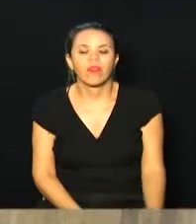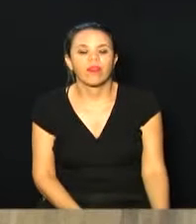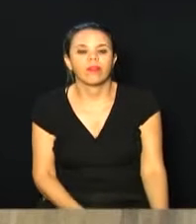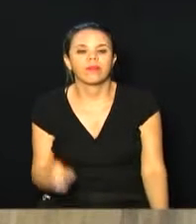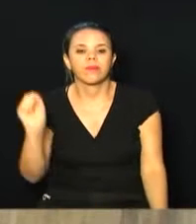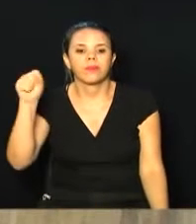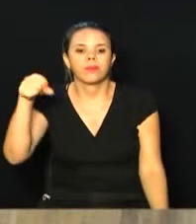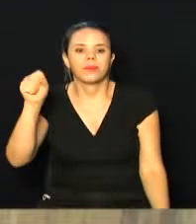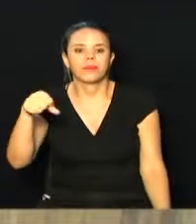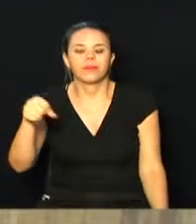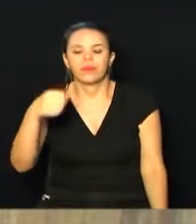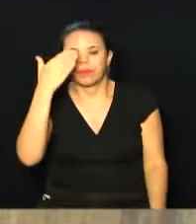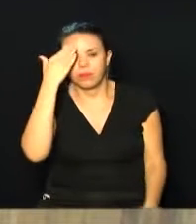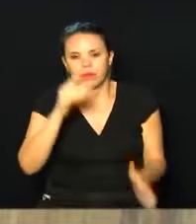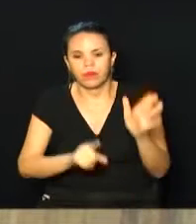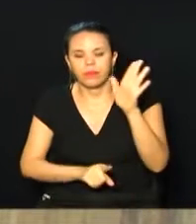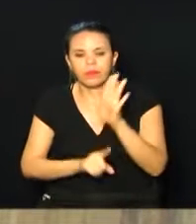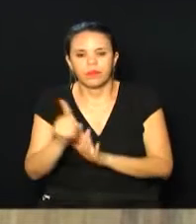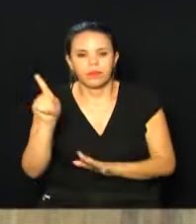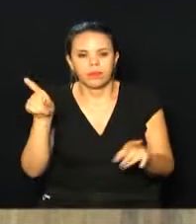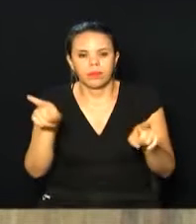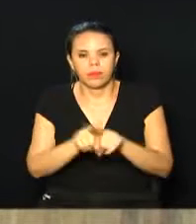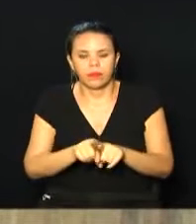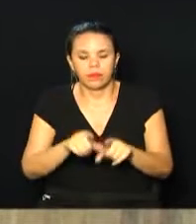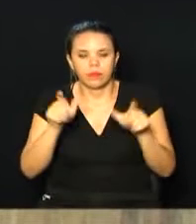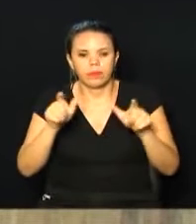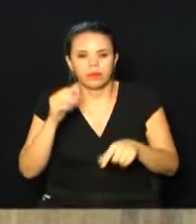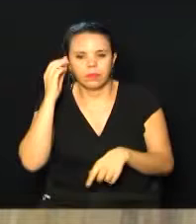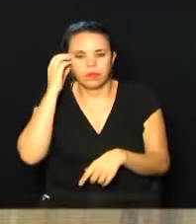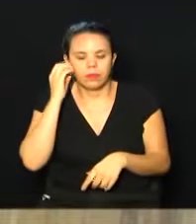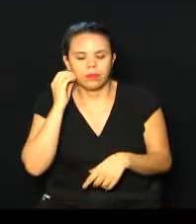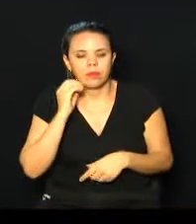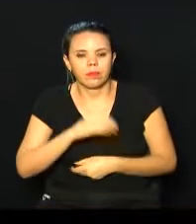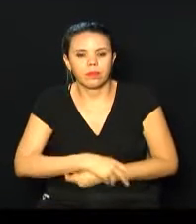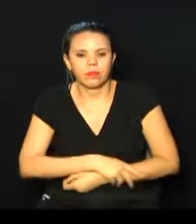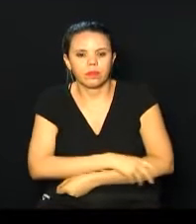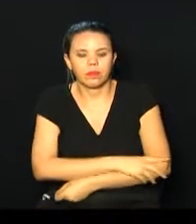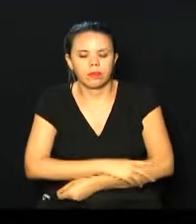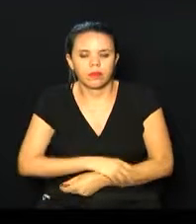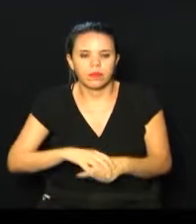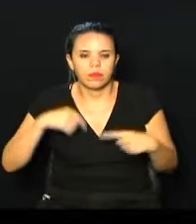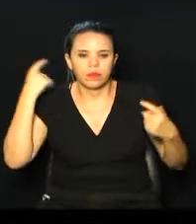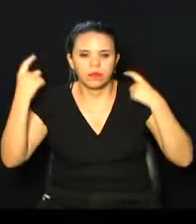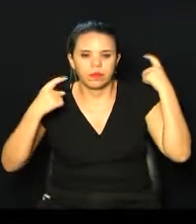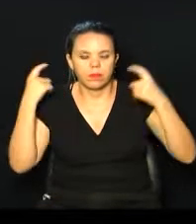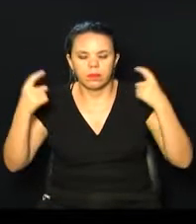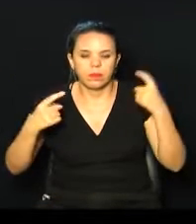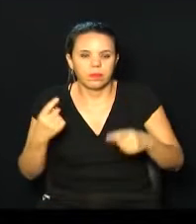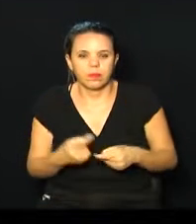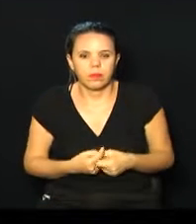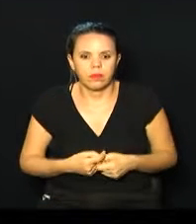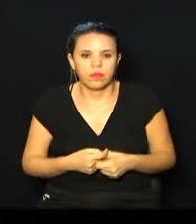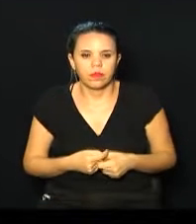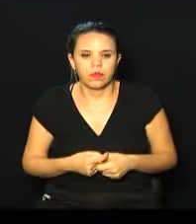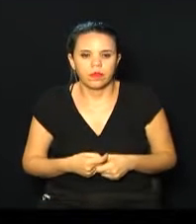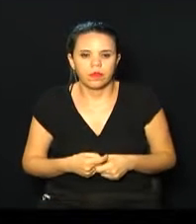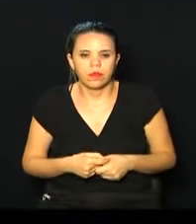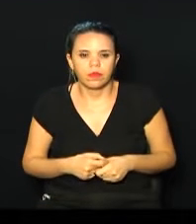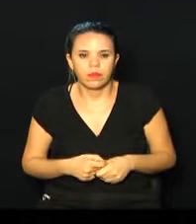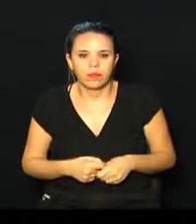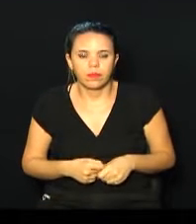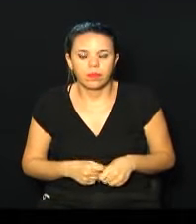Sim, Rosine, obrigado pela pergunta. Também naquela região, que é uma preocupação grande nossa, né, a Avenida Carlos de Campos, a região